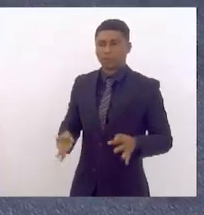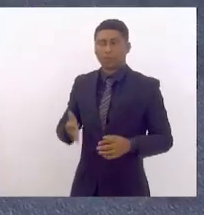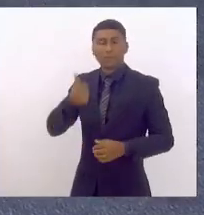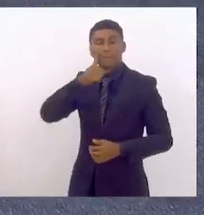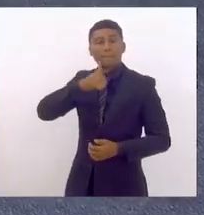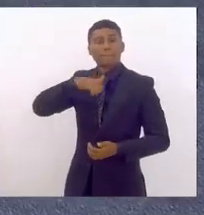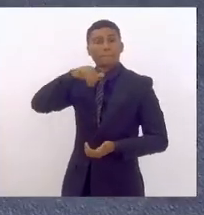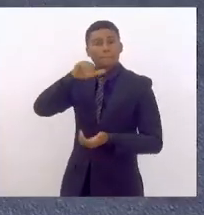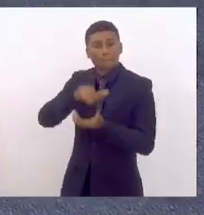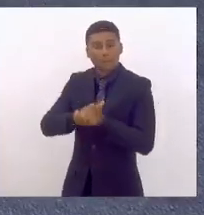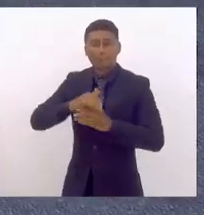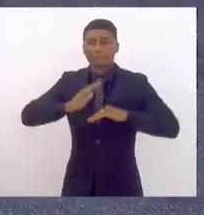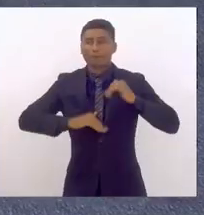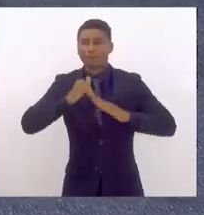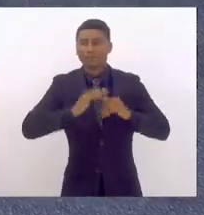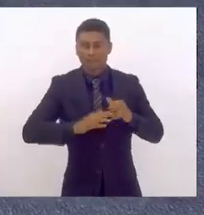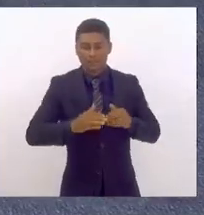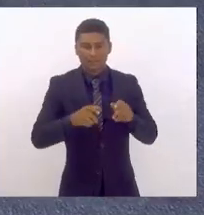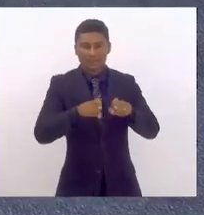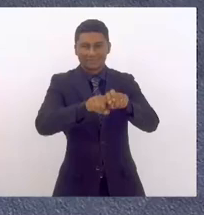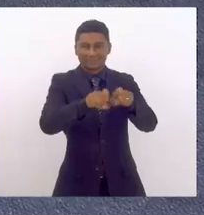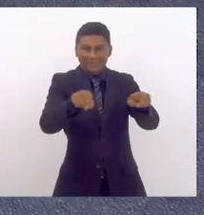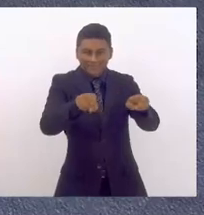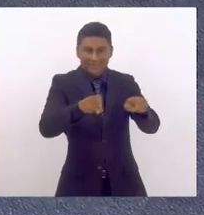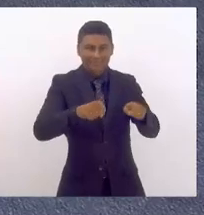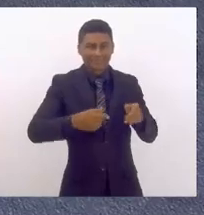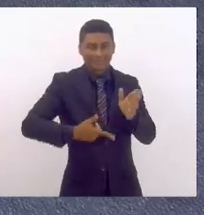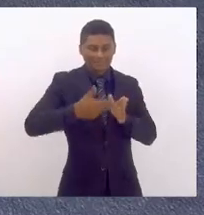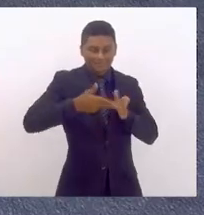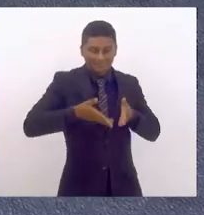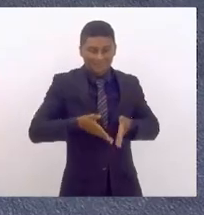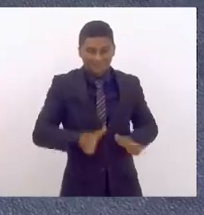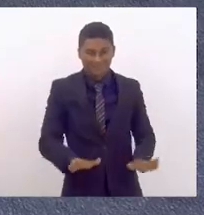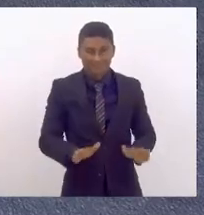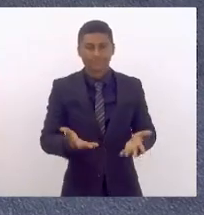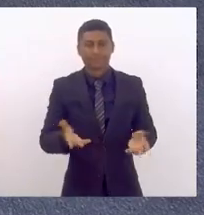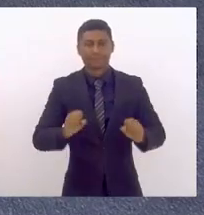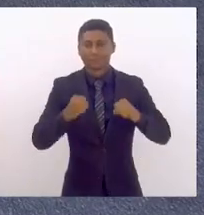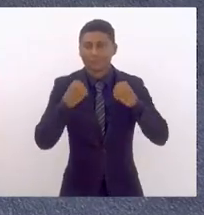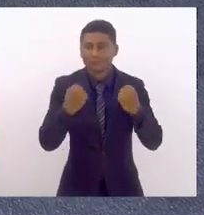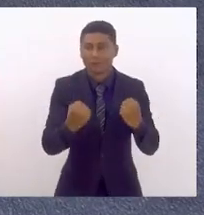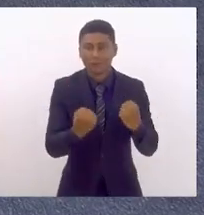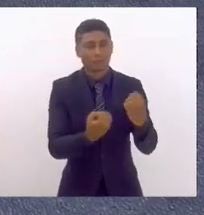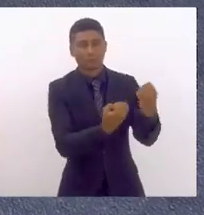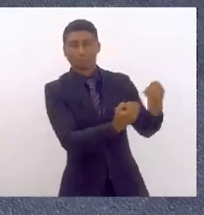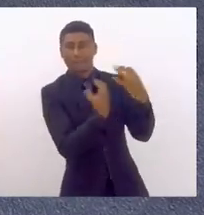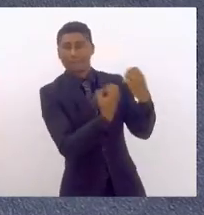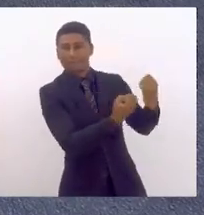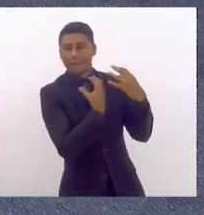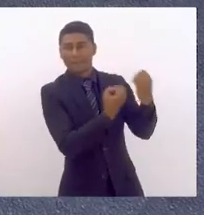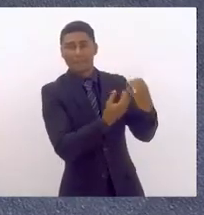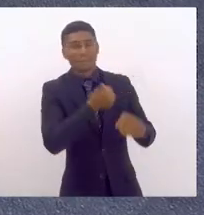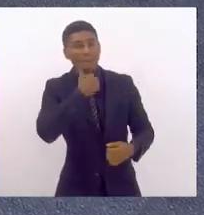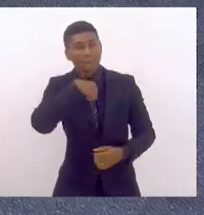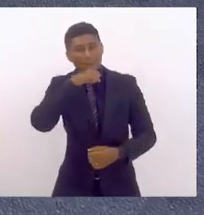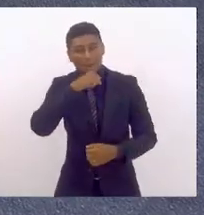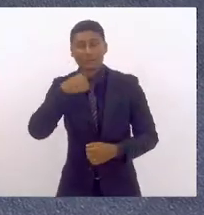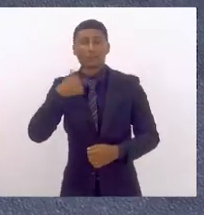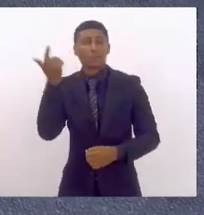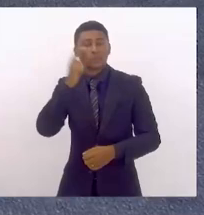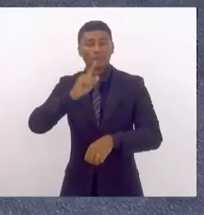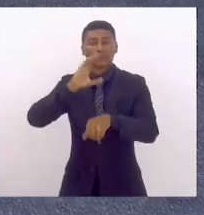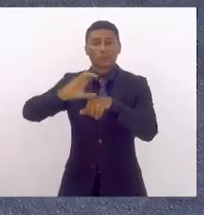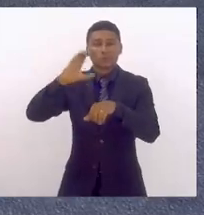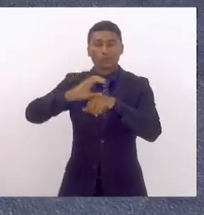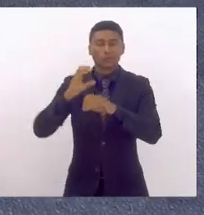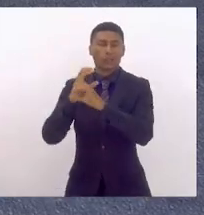viúva esforço para educar o filho fazer o filho Engenheiro E aí até que eu terminei o curso de